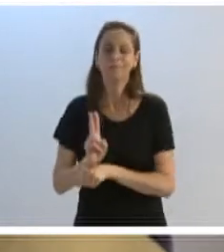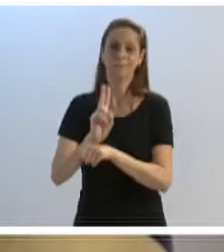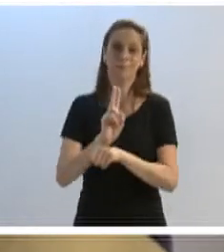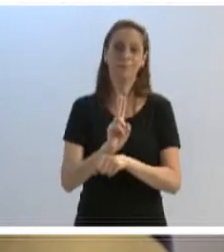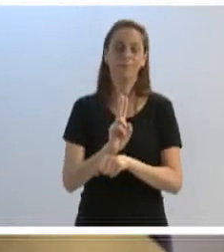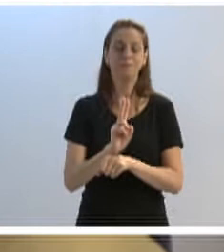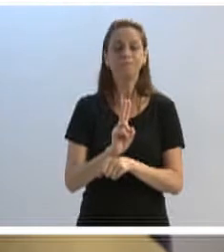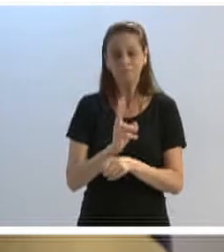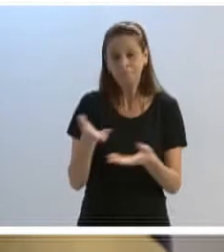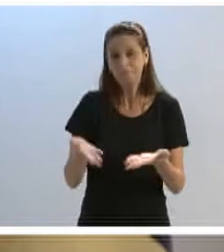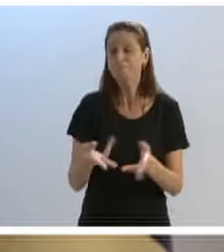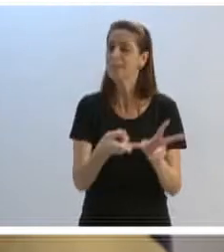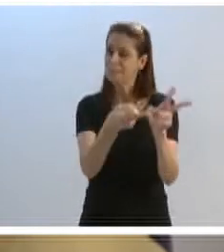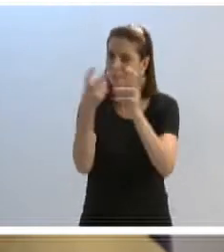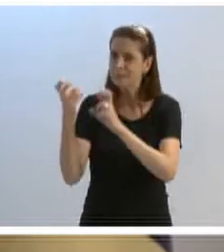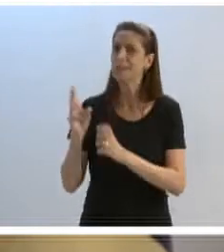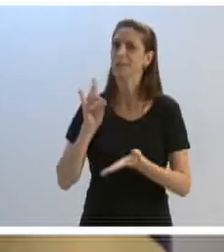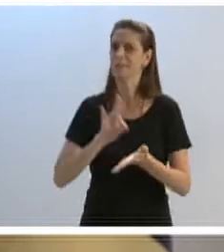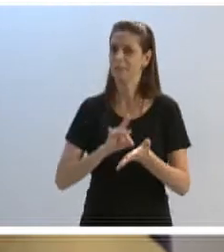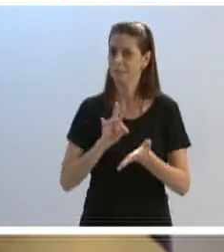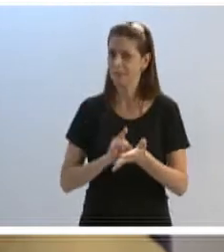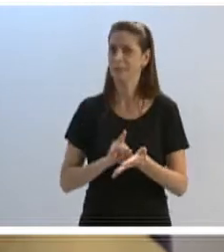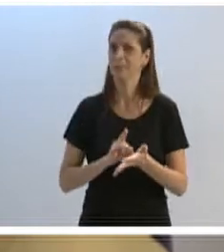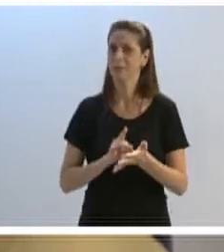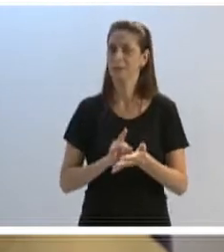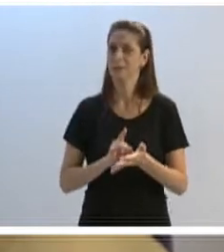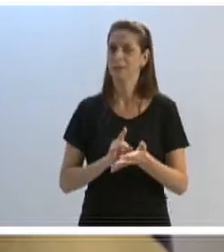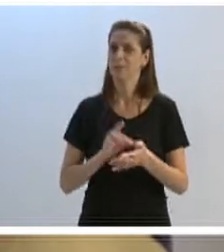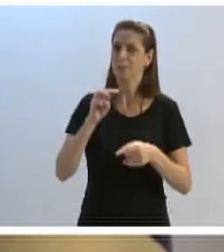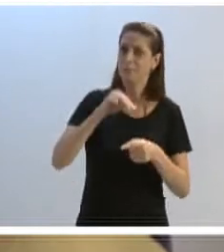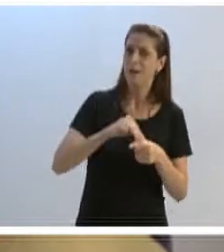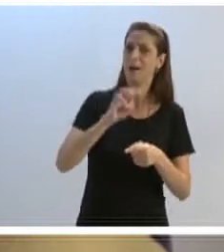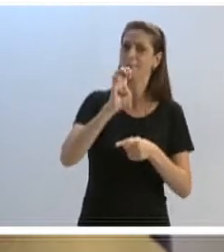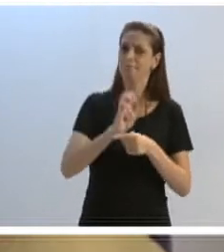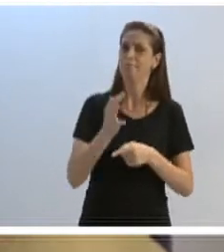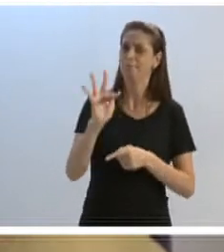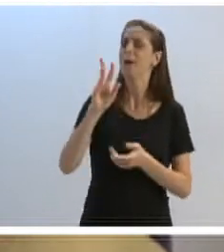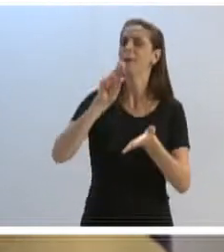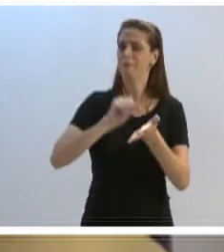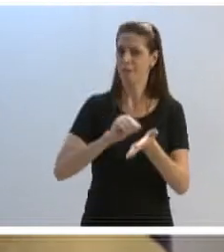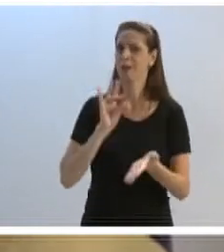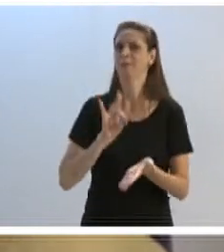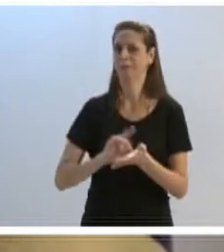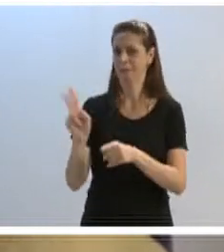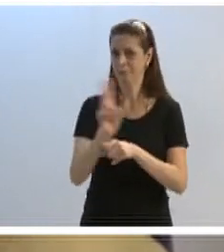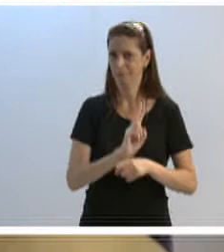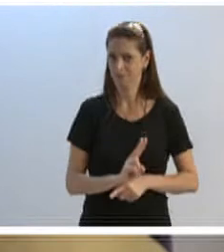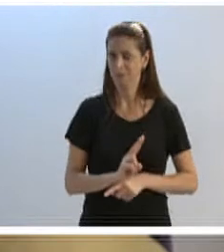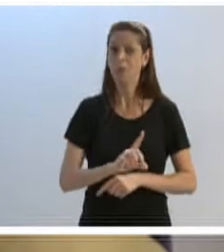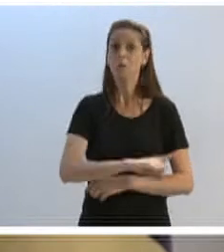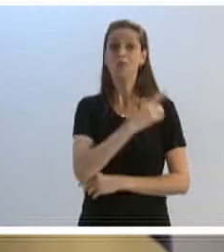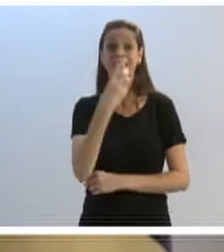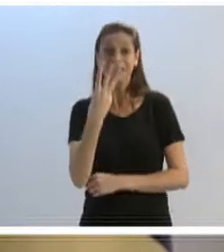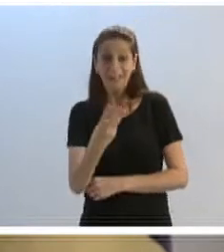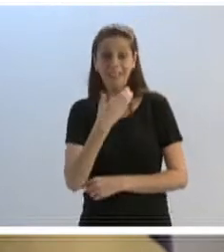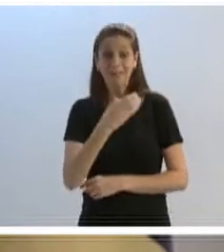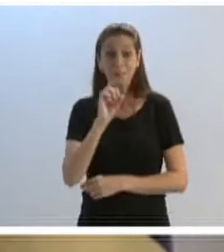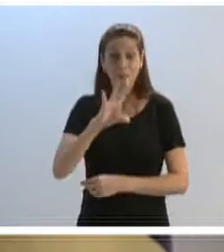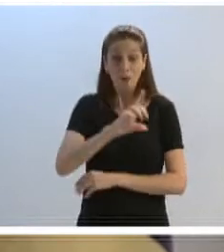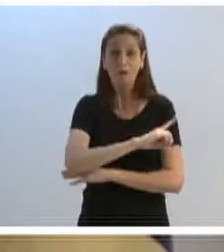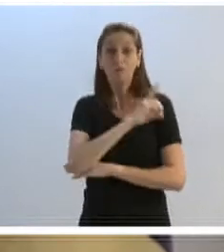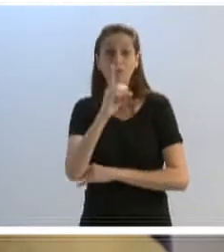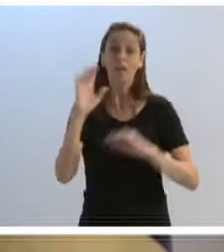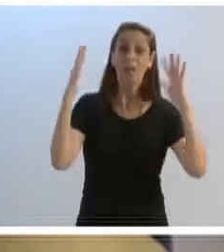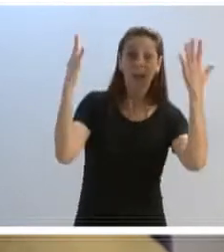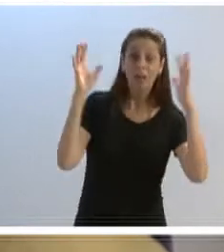sido falha em todas as esferas. O dia 3 de dezembro não pode apenas ser uma data em